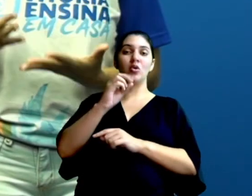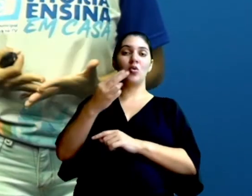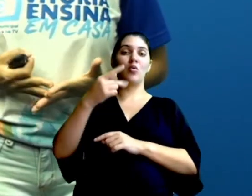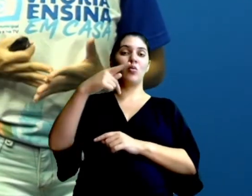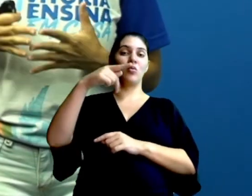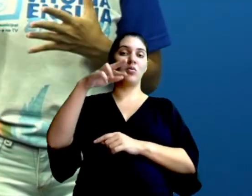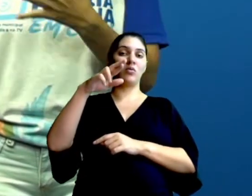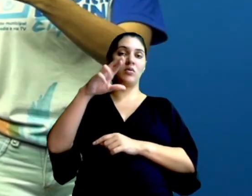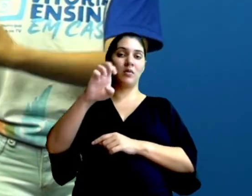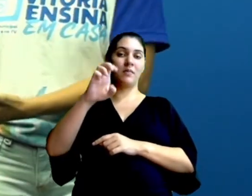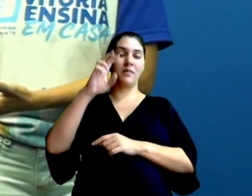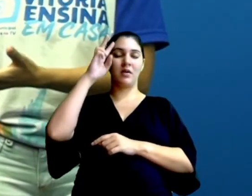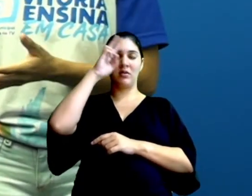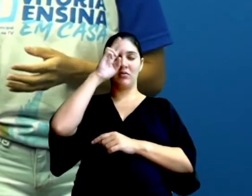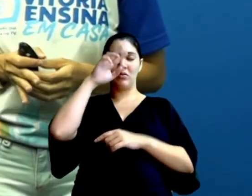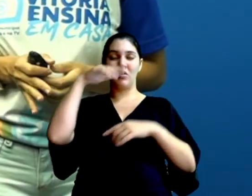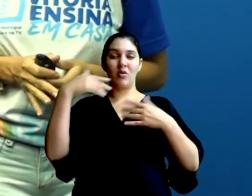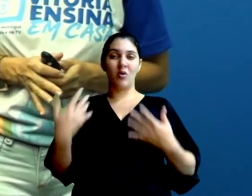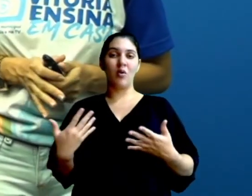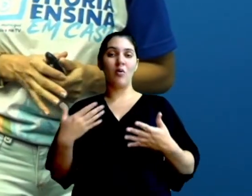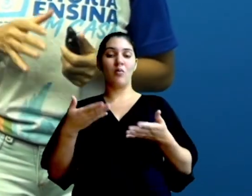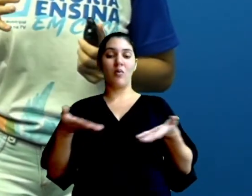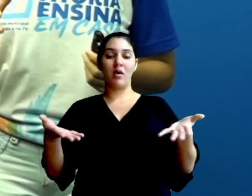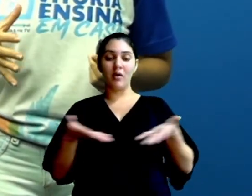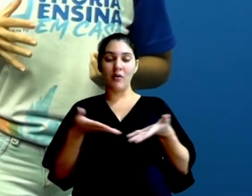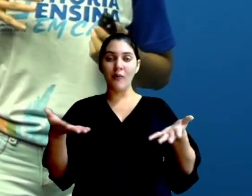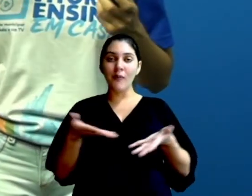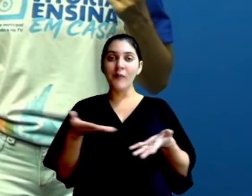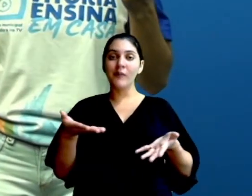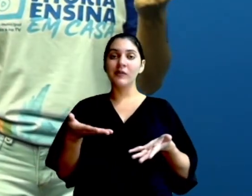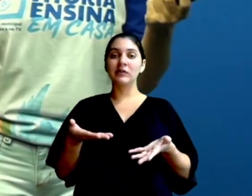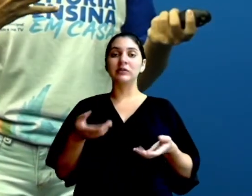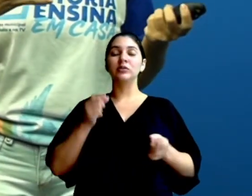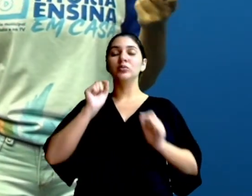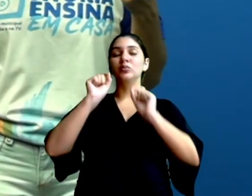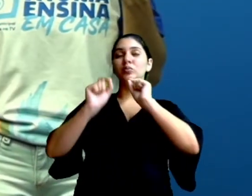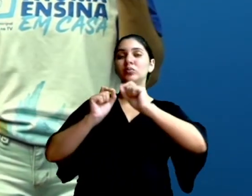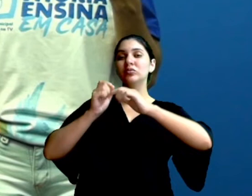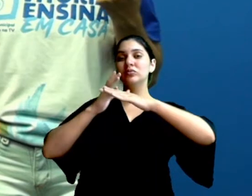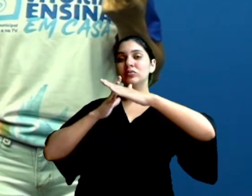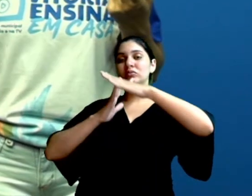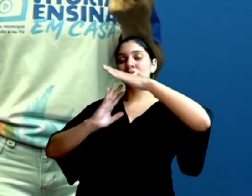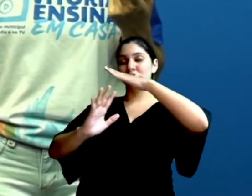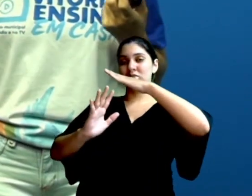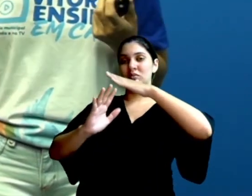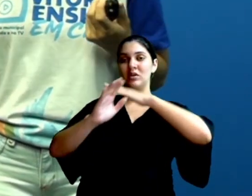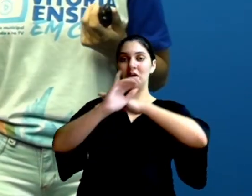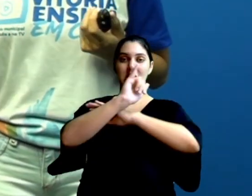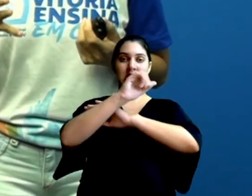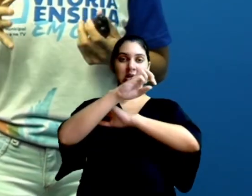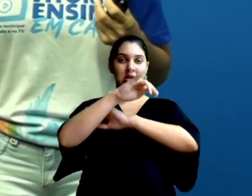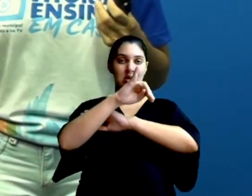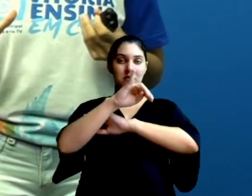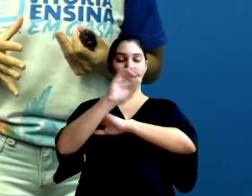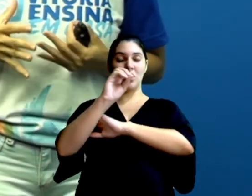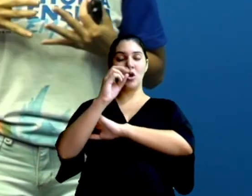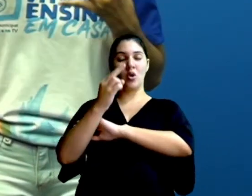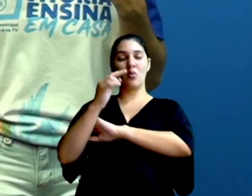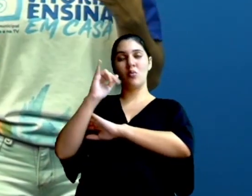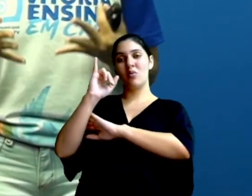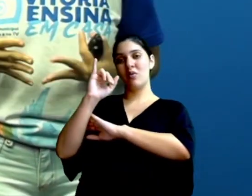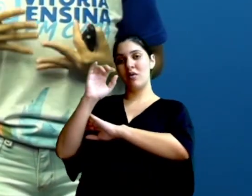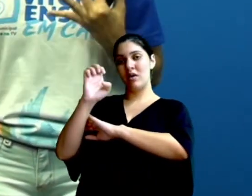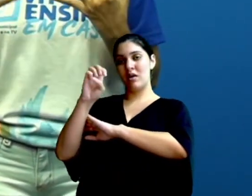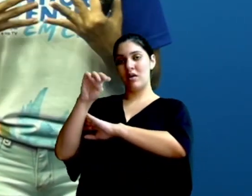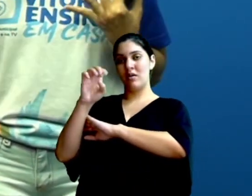seja no período moderno, seja na contemporaneidade, o que os imigrantes ou emigrantes buscam é